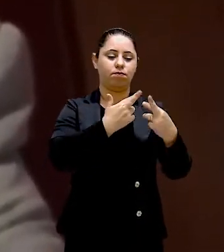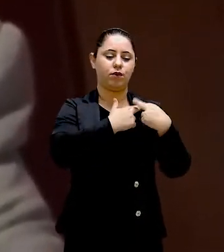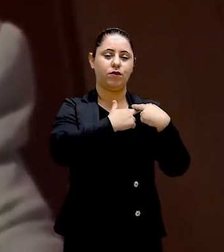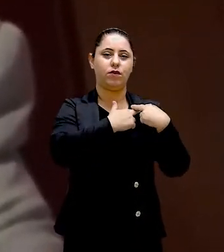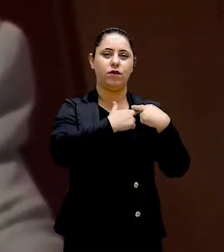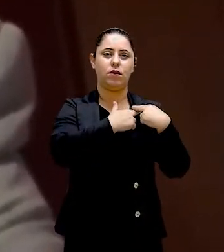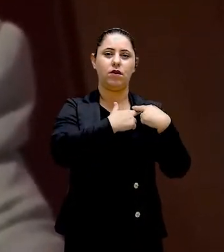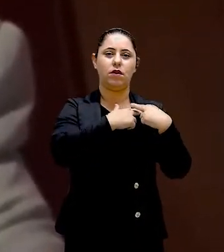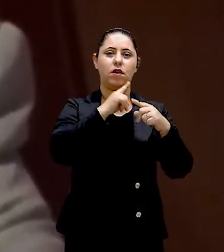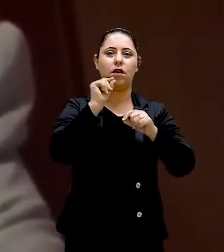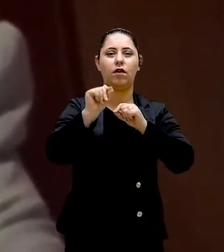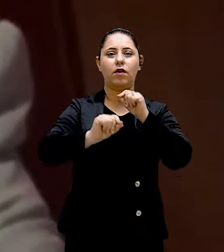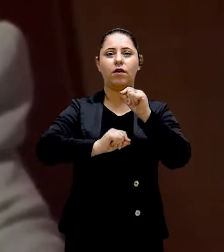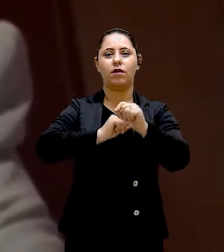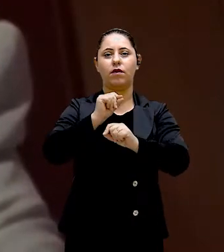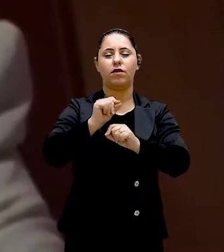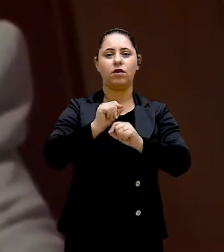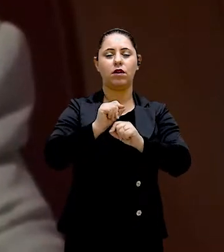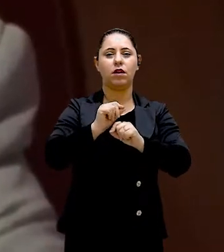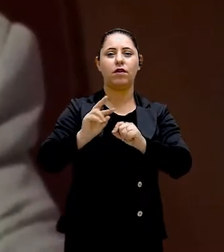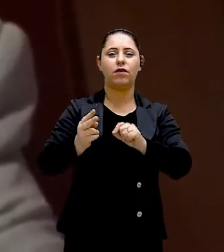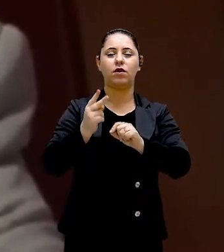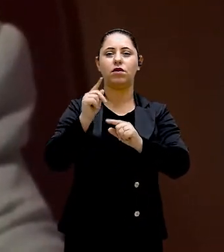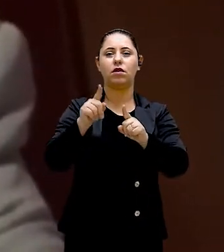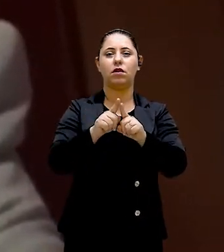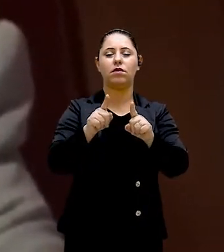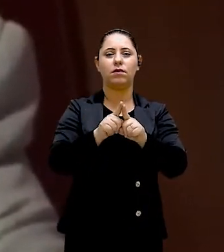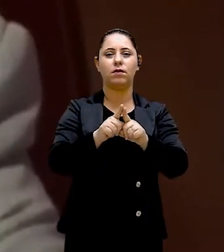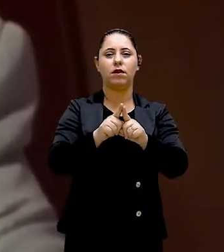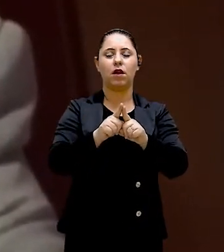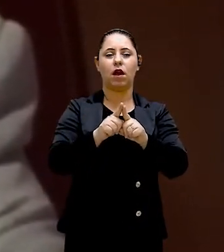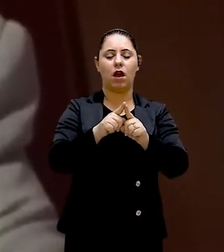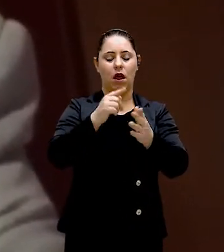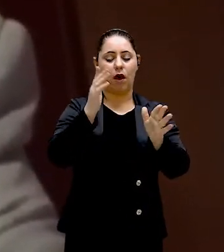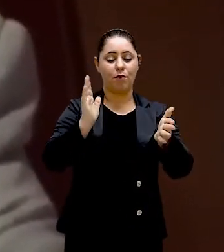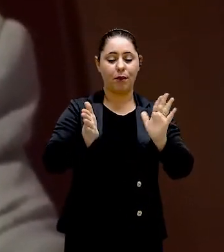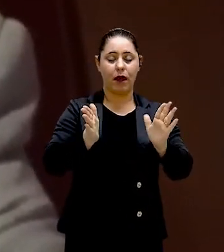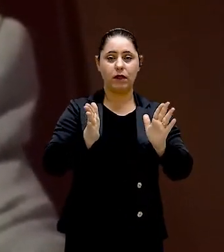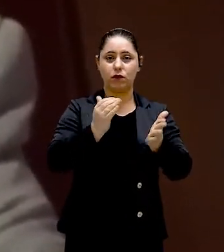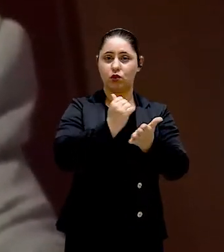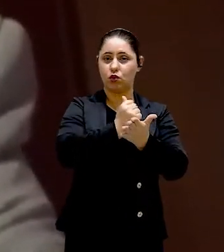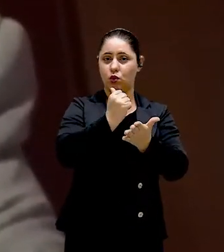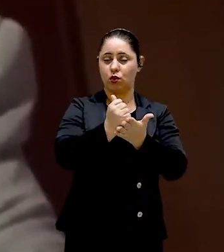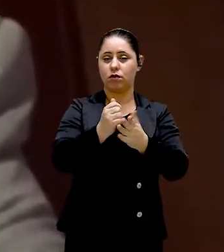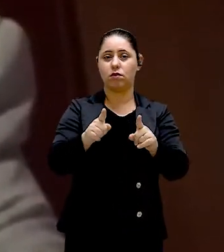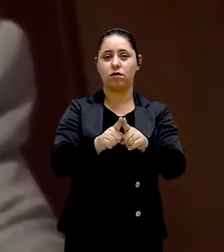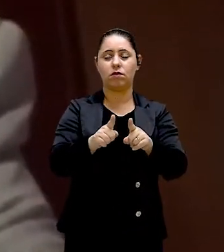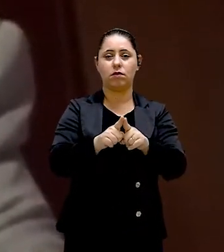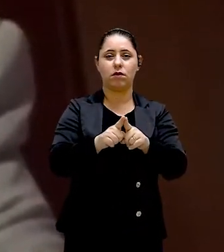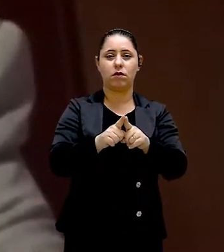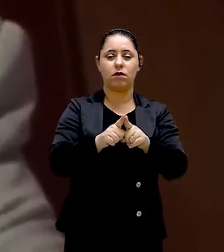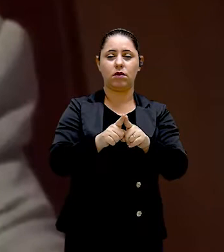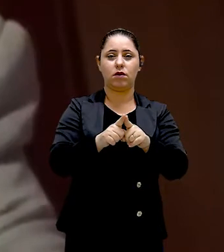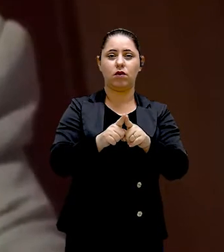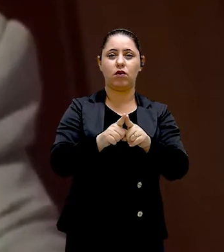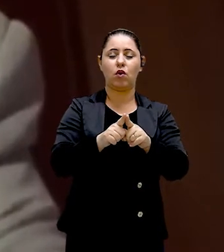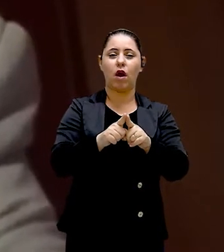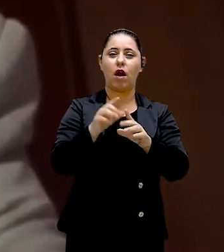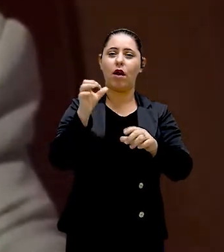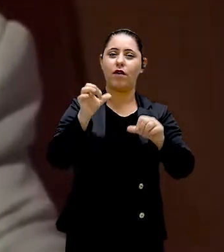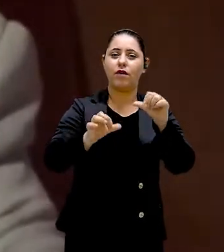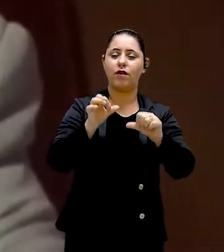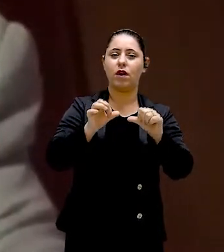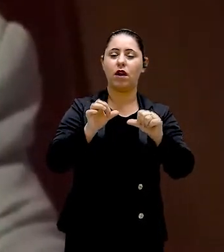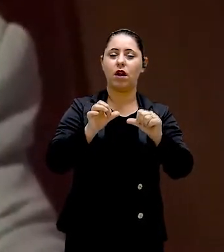por organizar as validações e avaliar o dossiê final. E